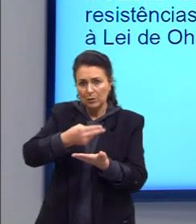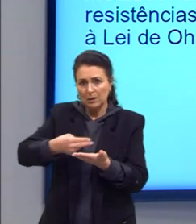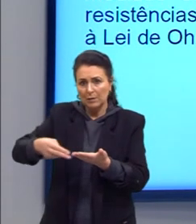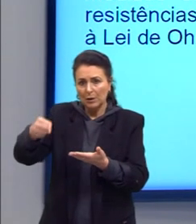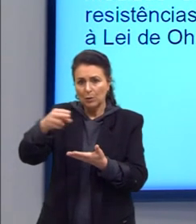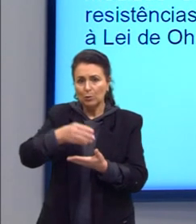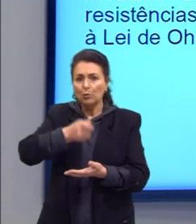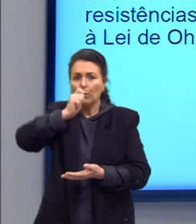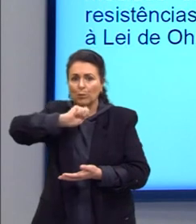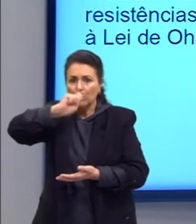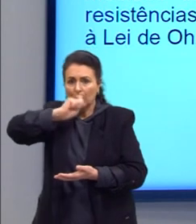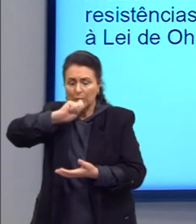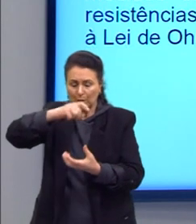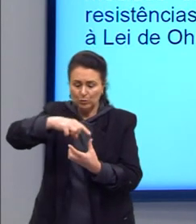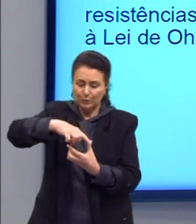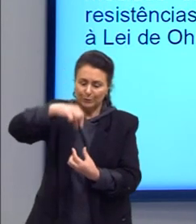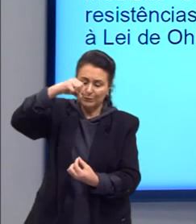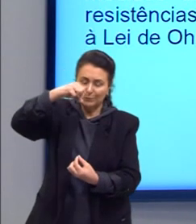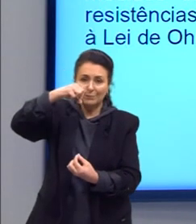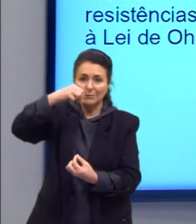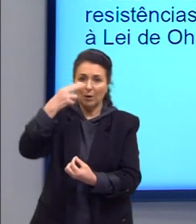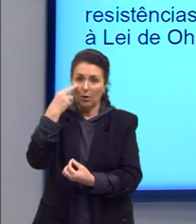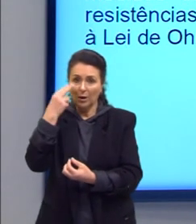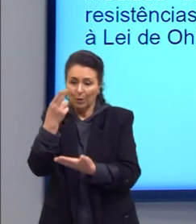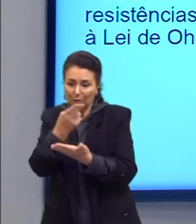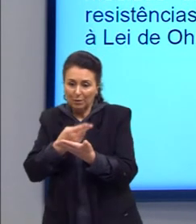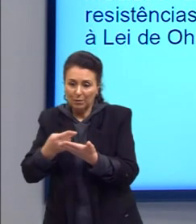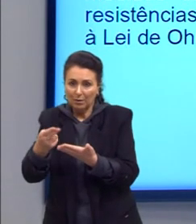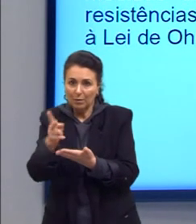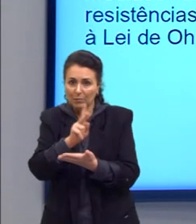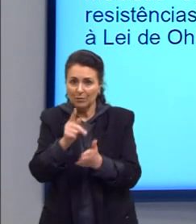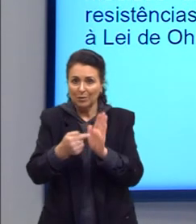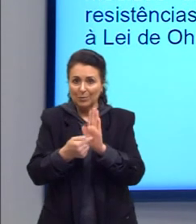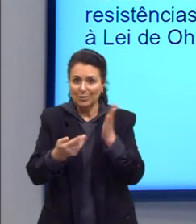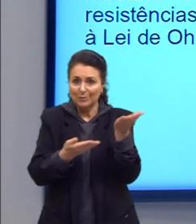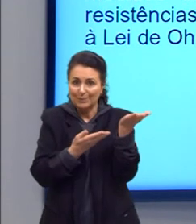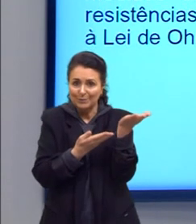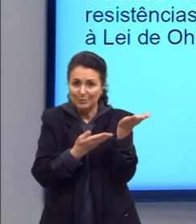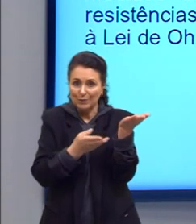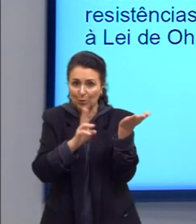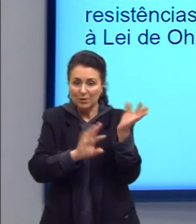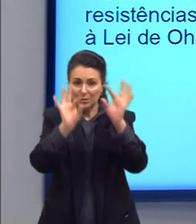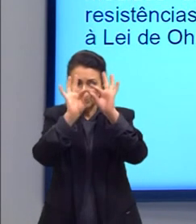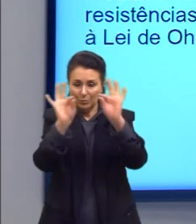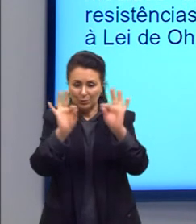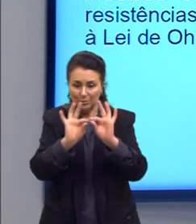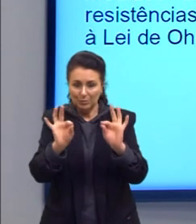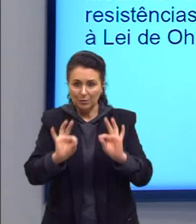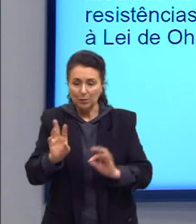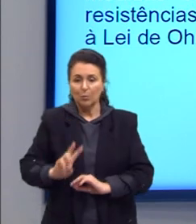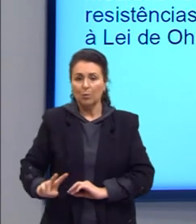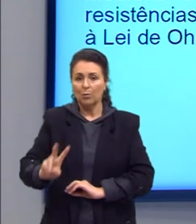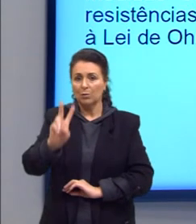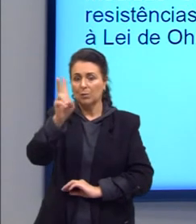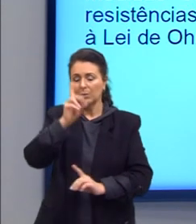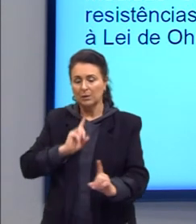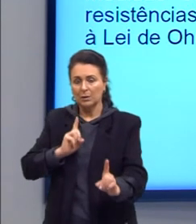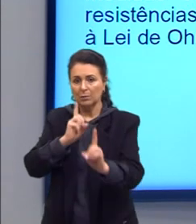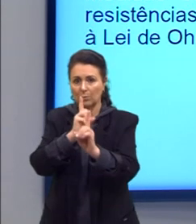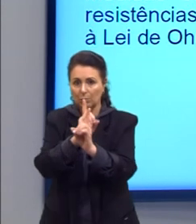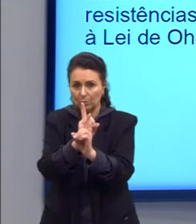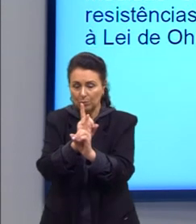de um sorvete de casquinha daqui do lado né utilizando-se desses tratados os valores encontrados